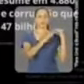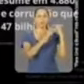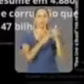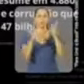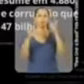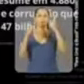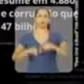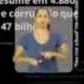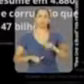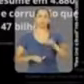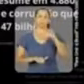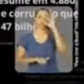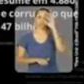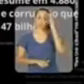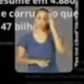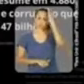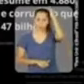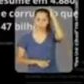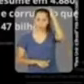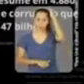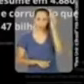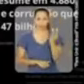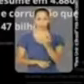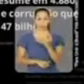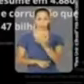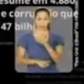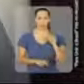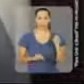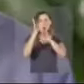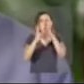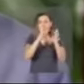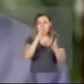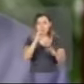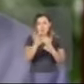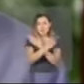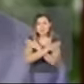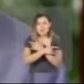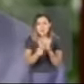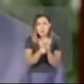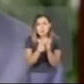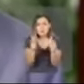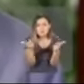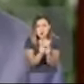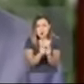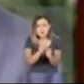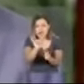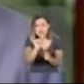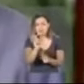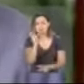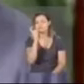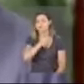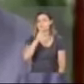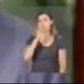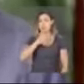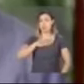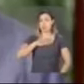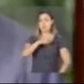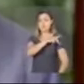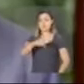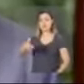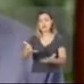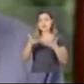o desastroso legado de Dilma e Temer. Desgoverno e do desemprego. Quero